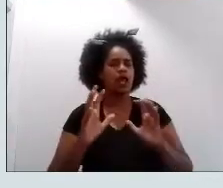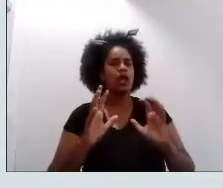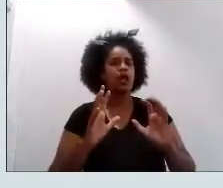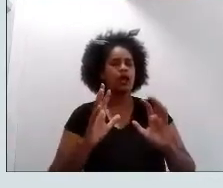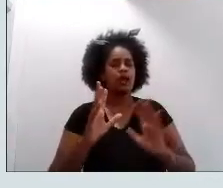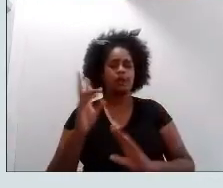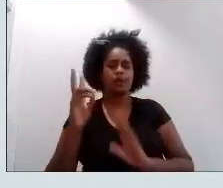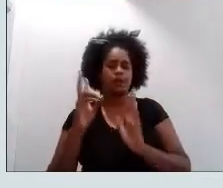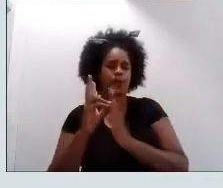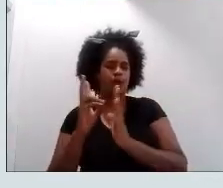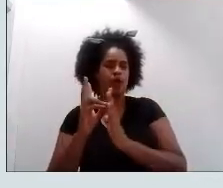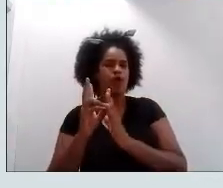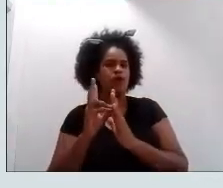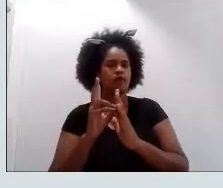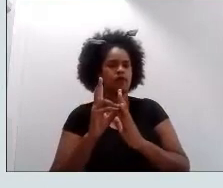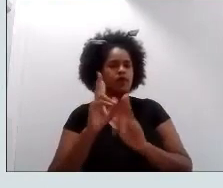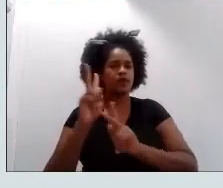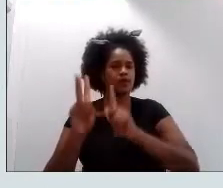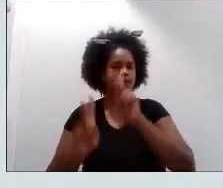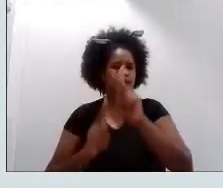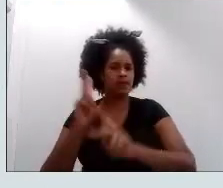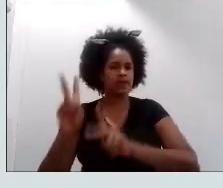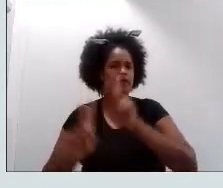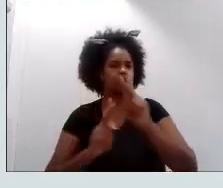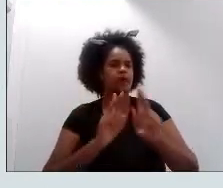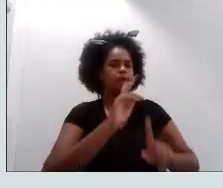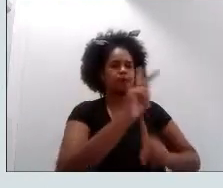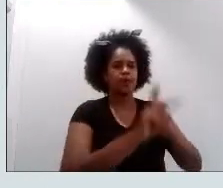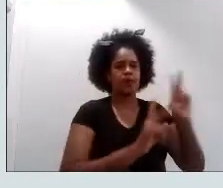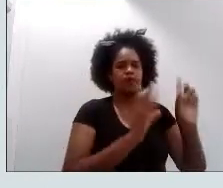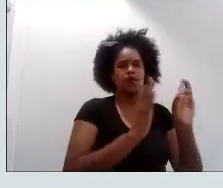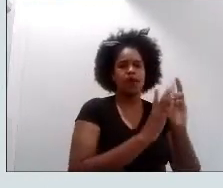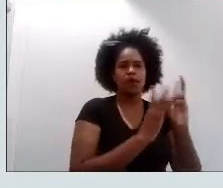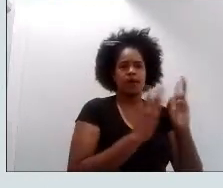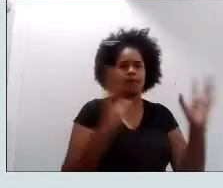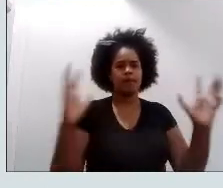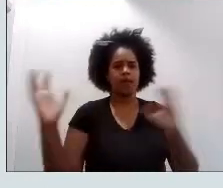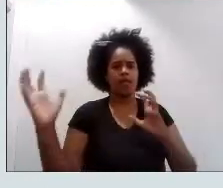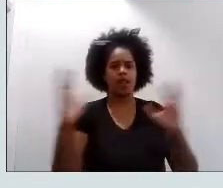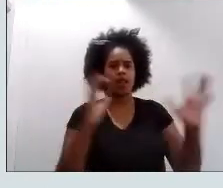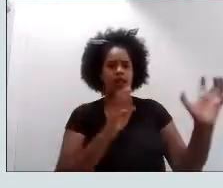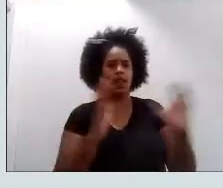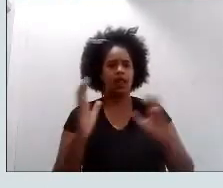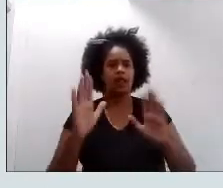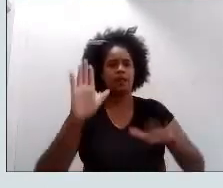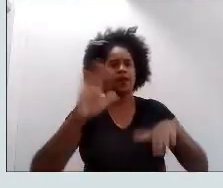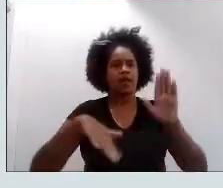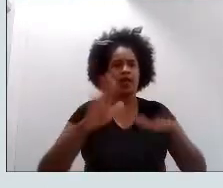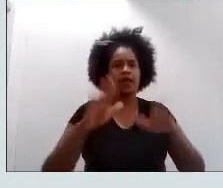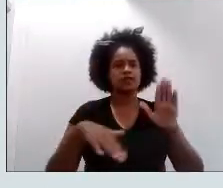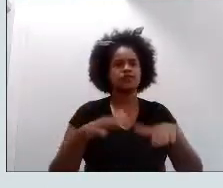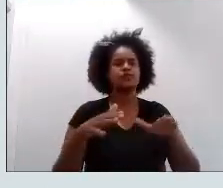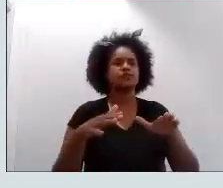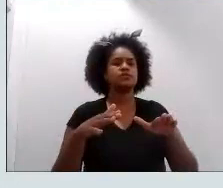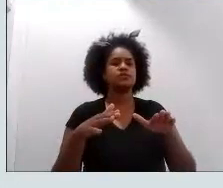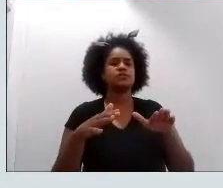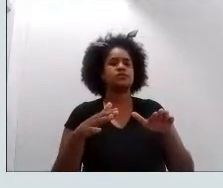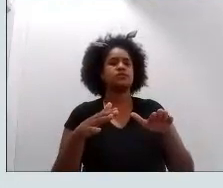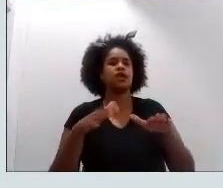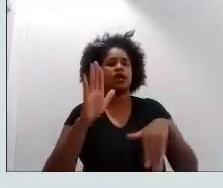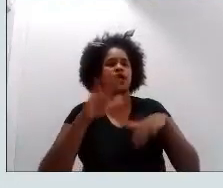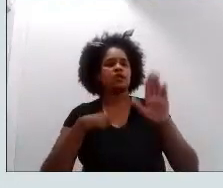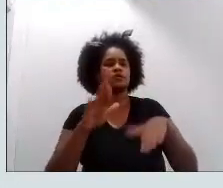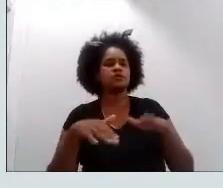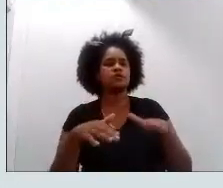um queria receber aqueles produtos e aí ficavam aliados dos portugueses e lutavam contra